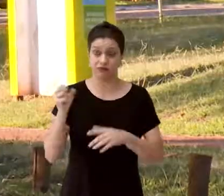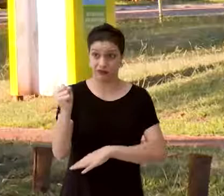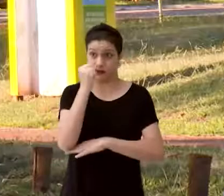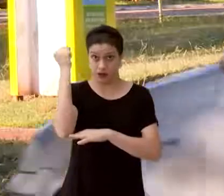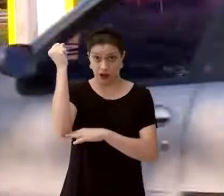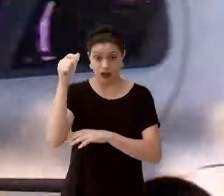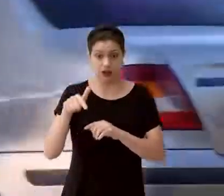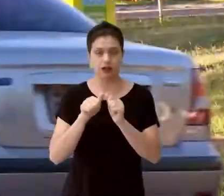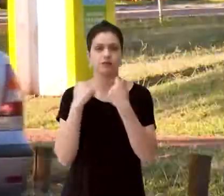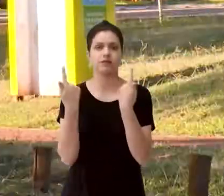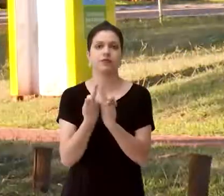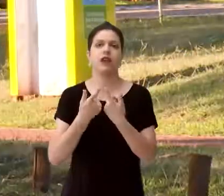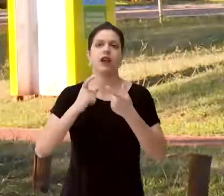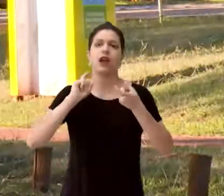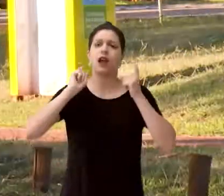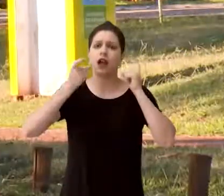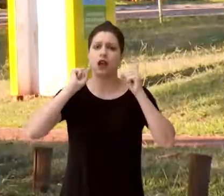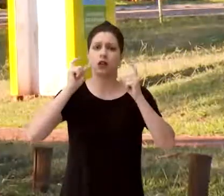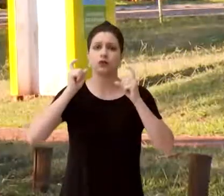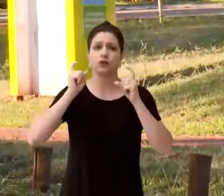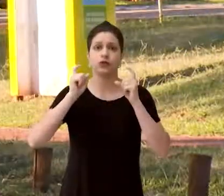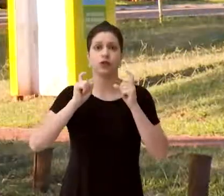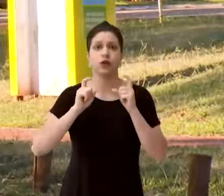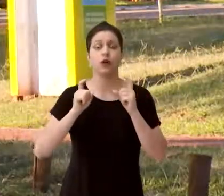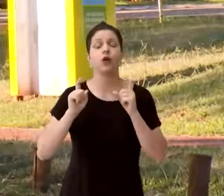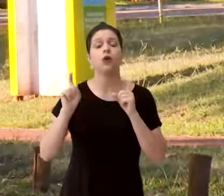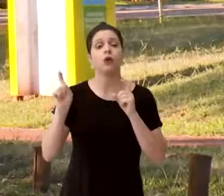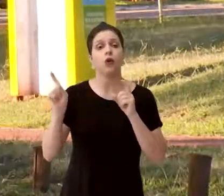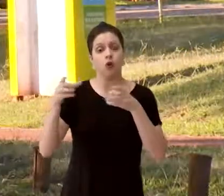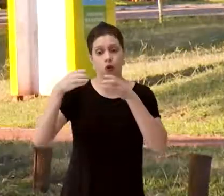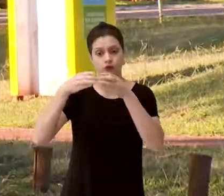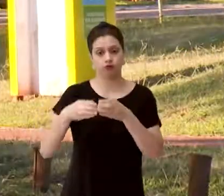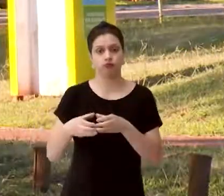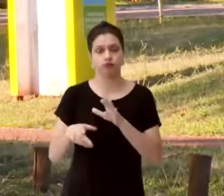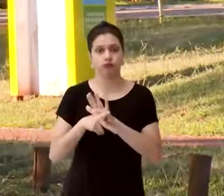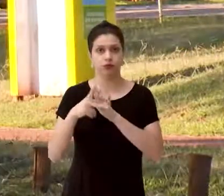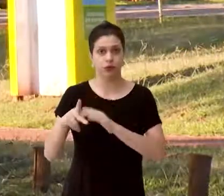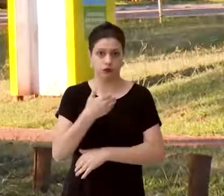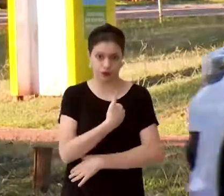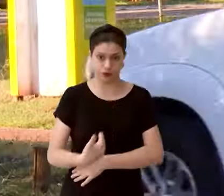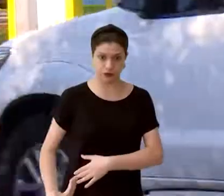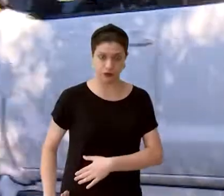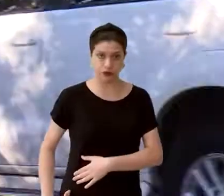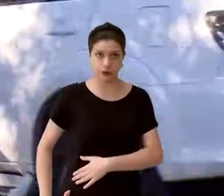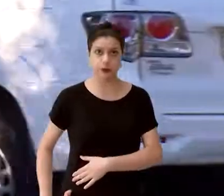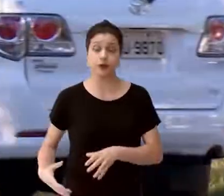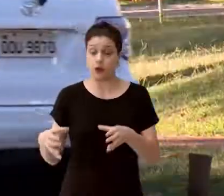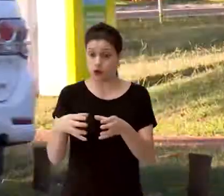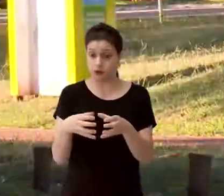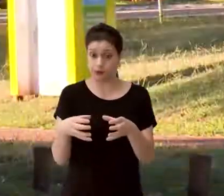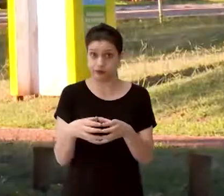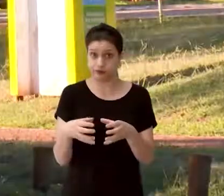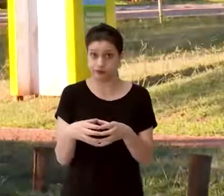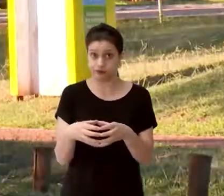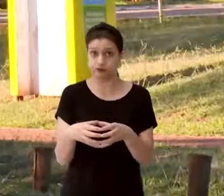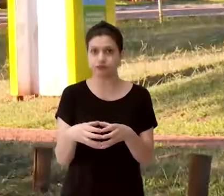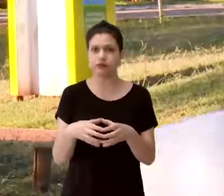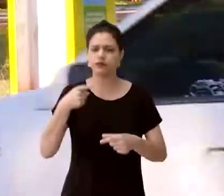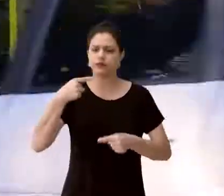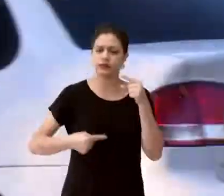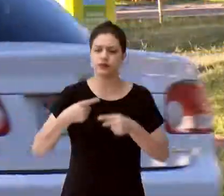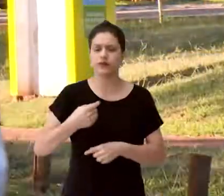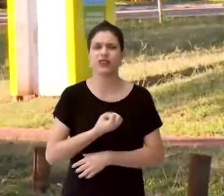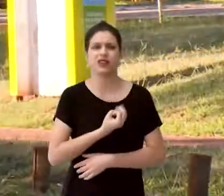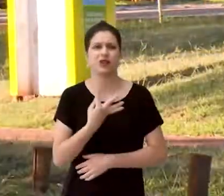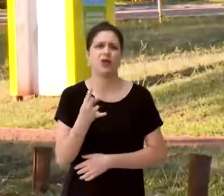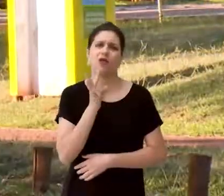Comissão de Calamidade da Assembleia Legislativa, realizaram reunião aqui na sede da Governadoria em Campo Grande. Os